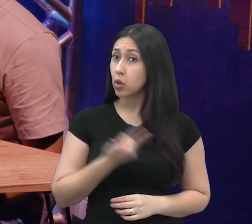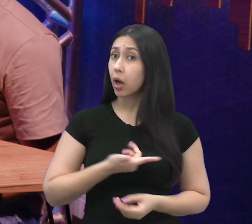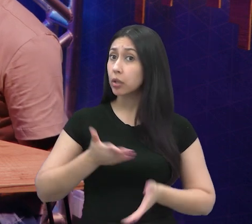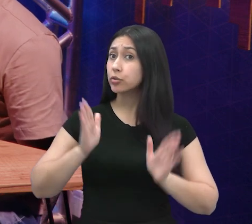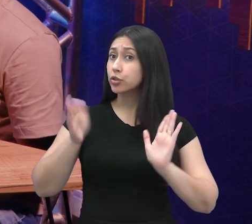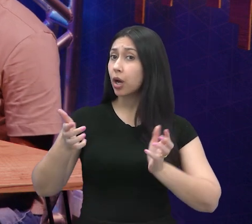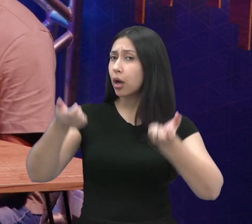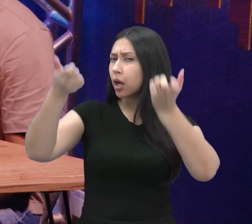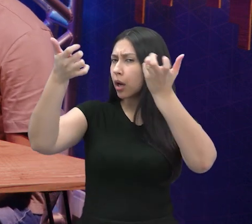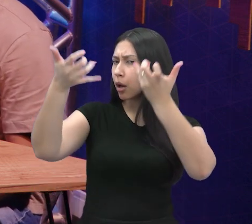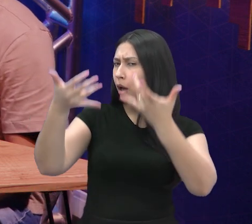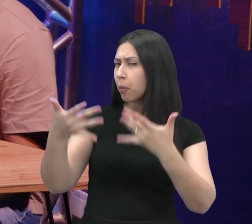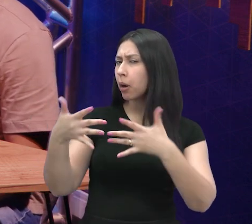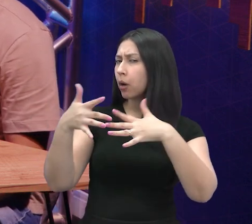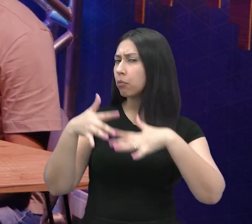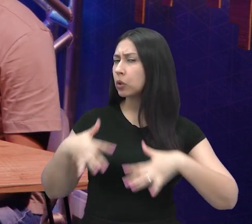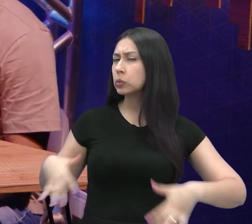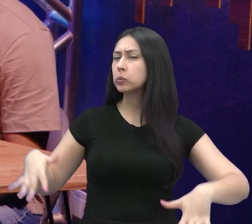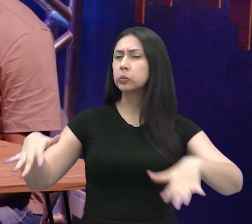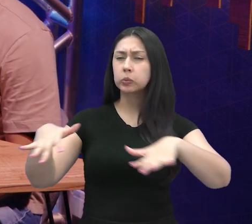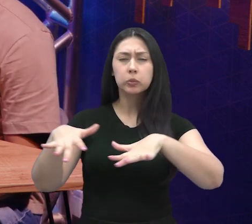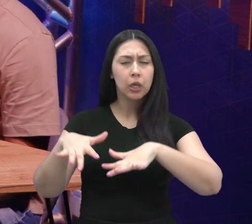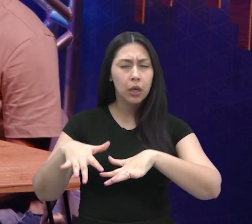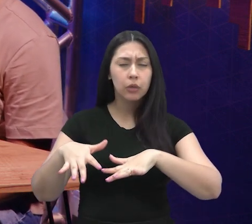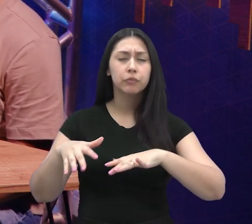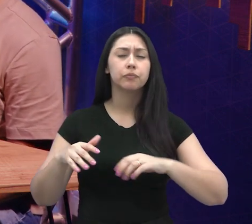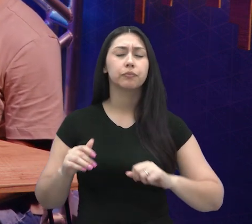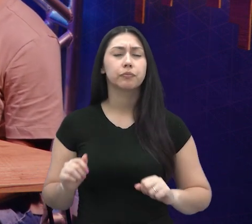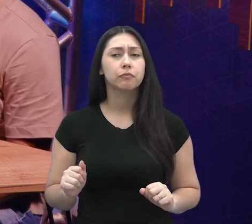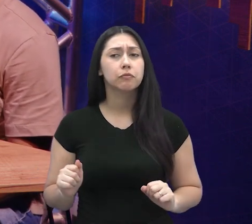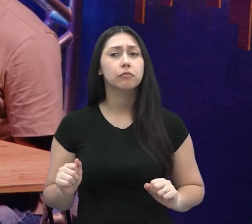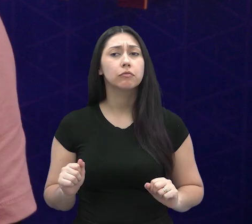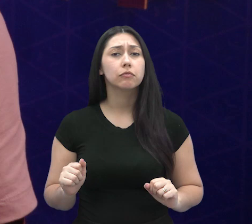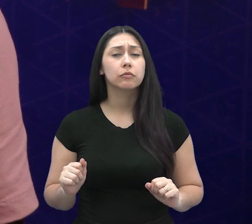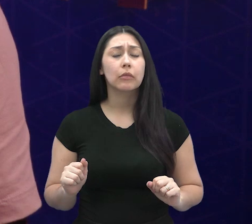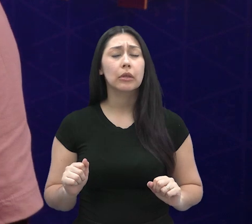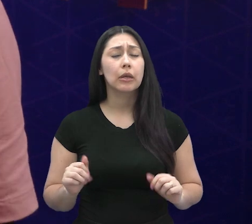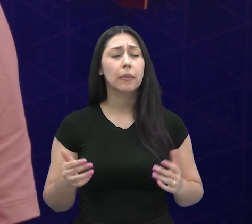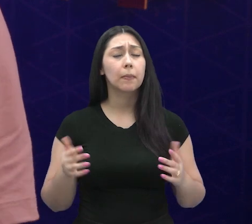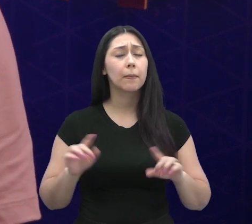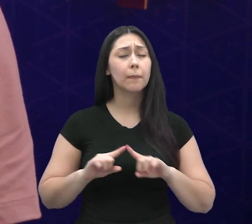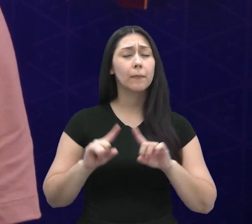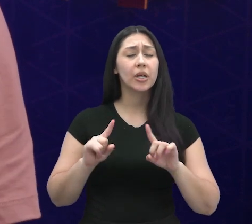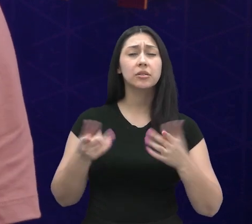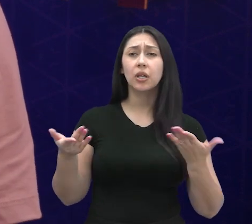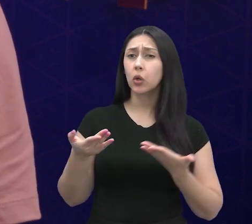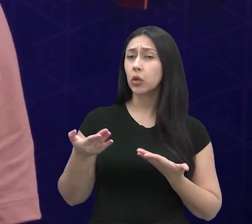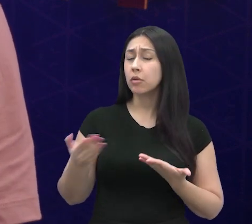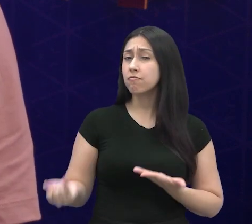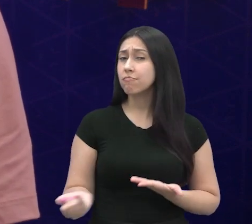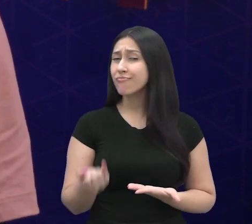um panorama pra galera do que é o tema e tudo mais. E eu acho que agora é